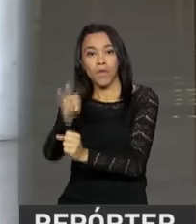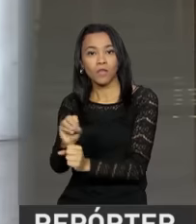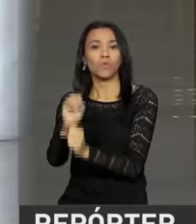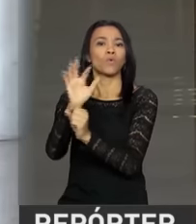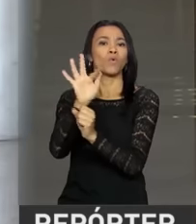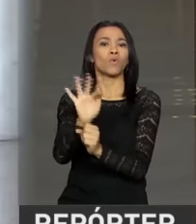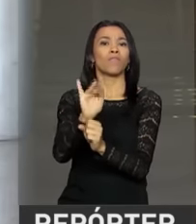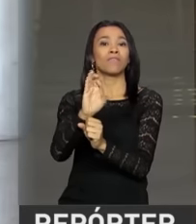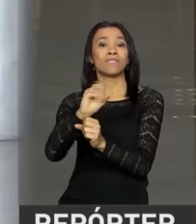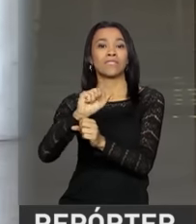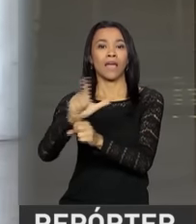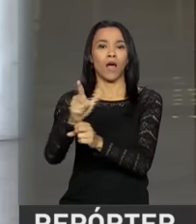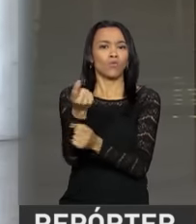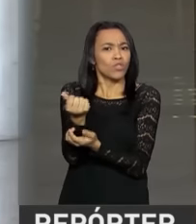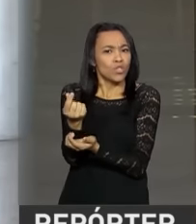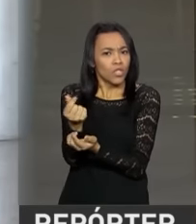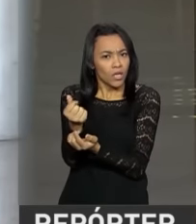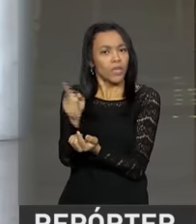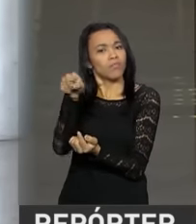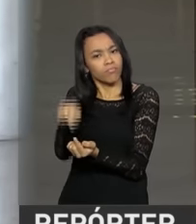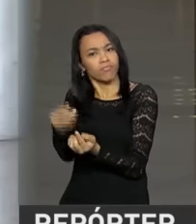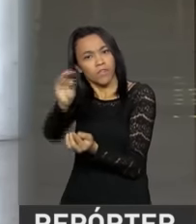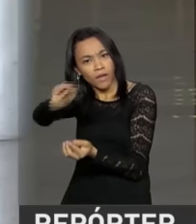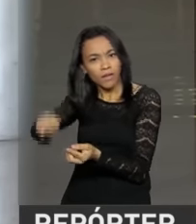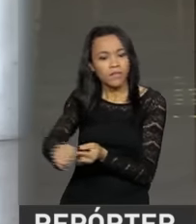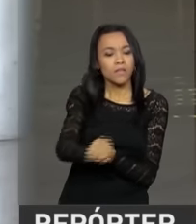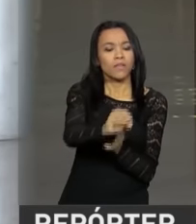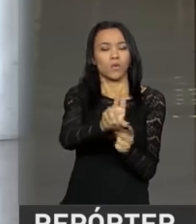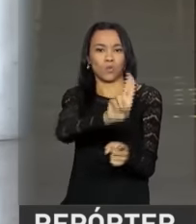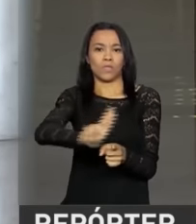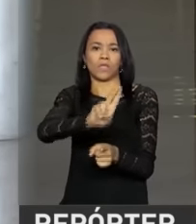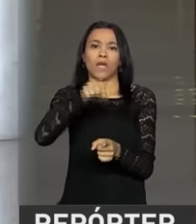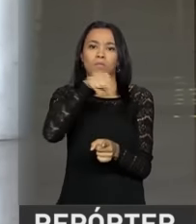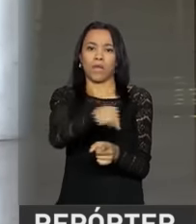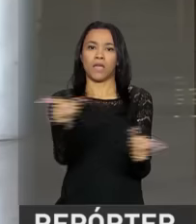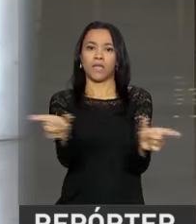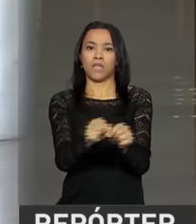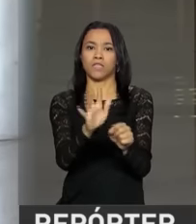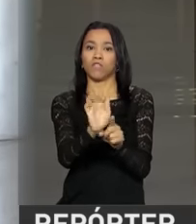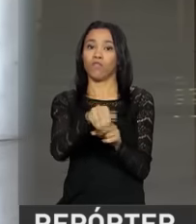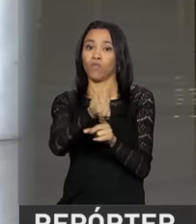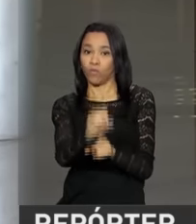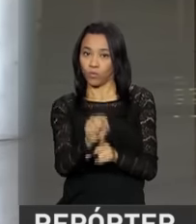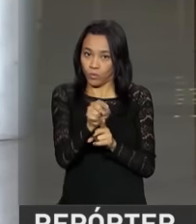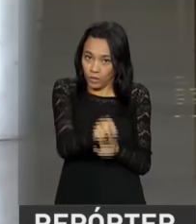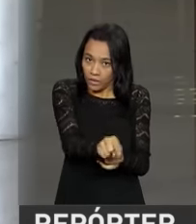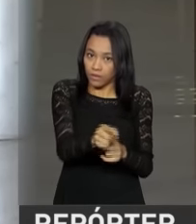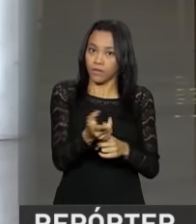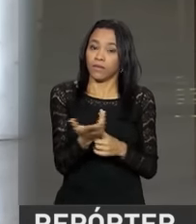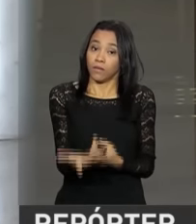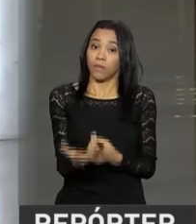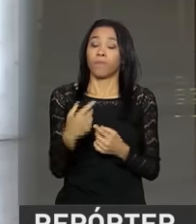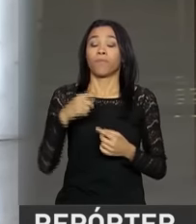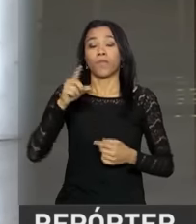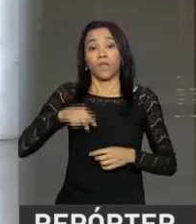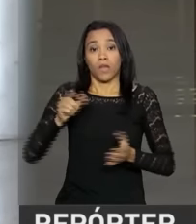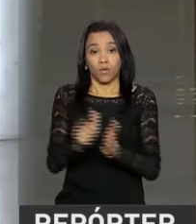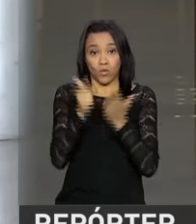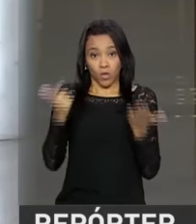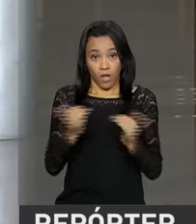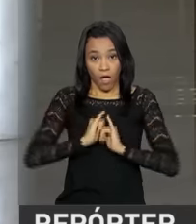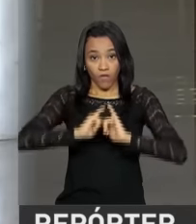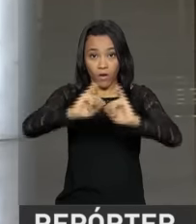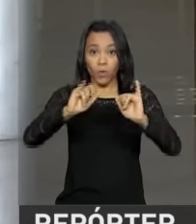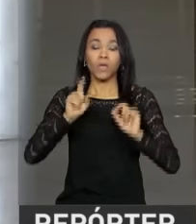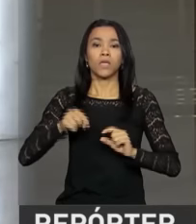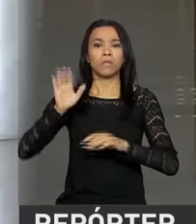recursos específicos para cobrir a utilização desses fundos. A publicação no Diário Oficial também diz que caberá ao Ministério das